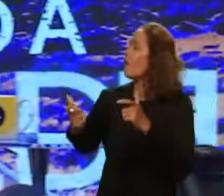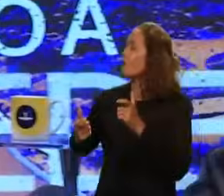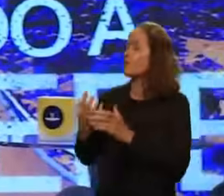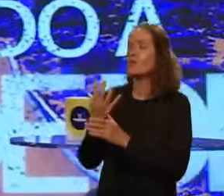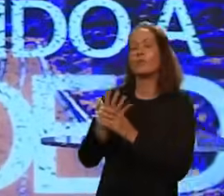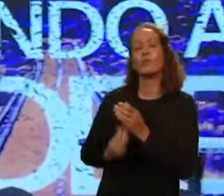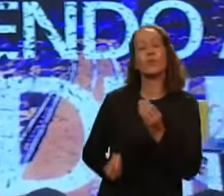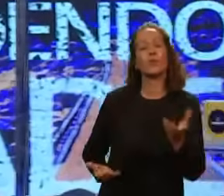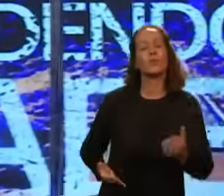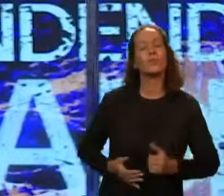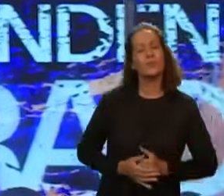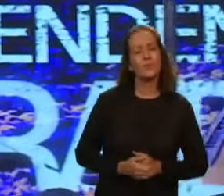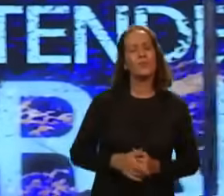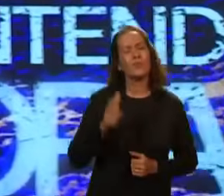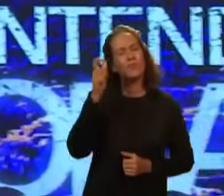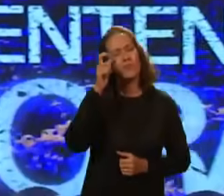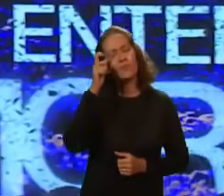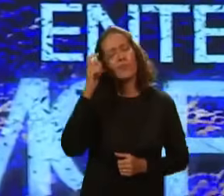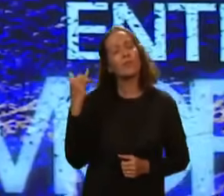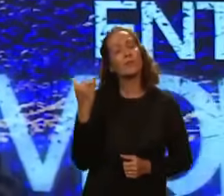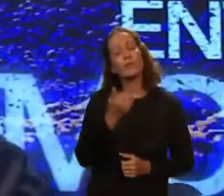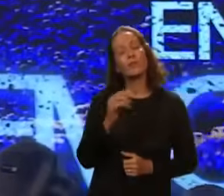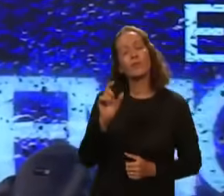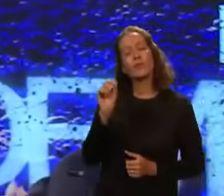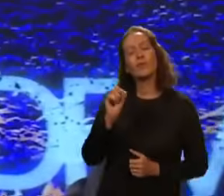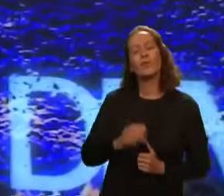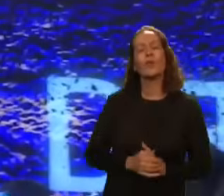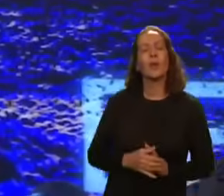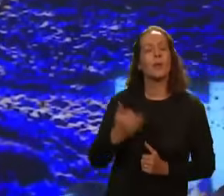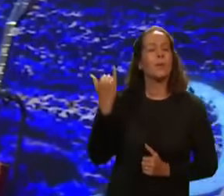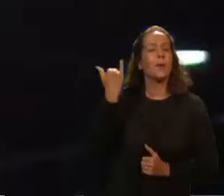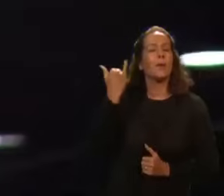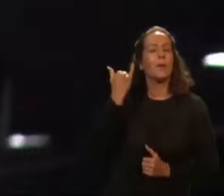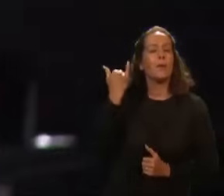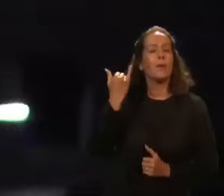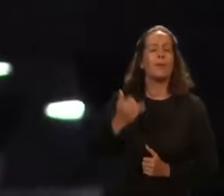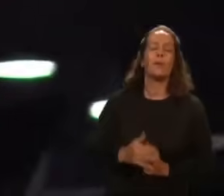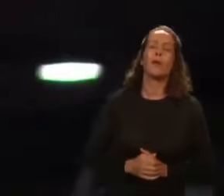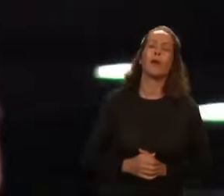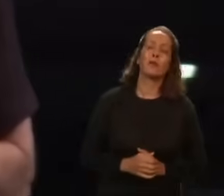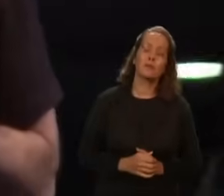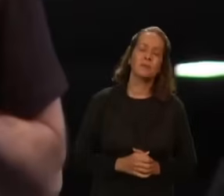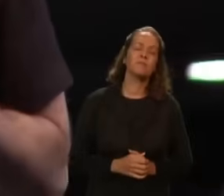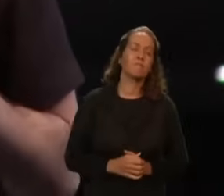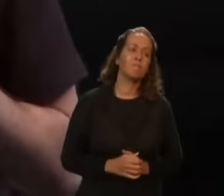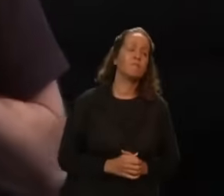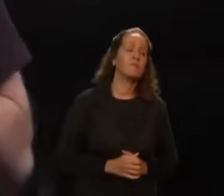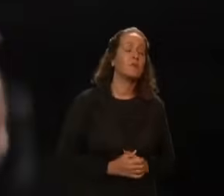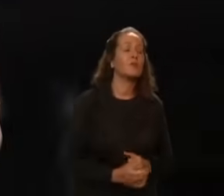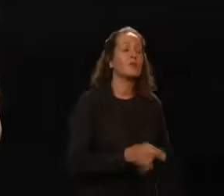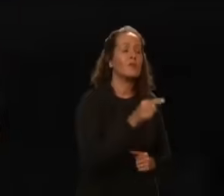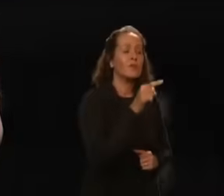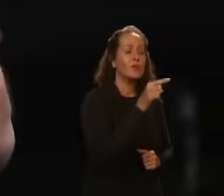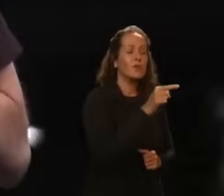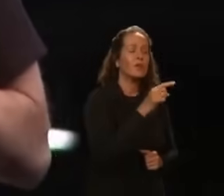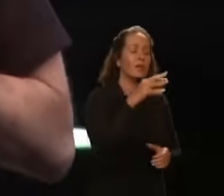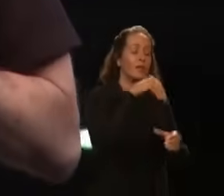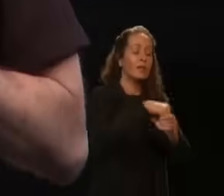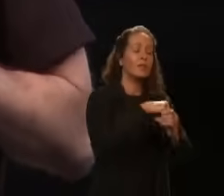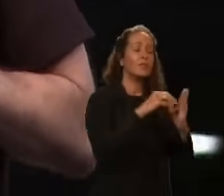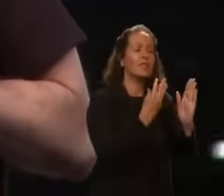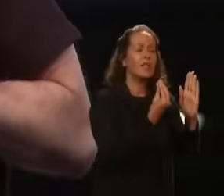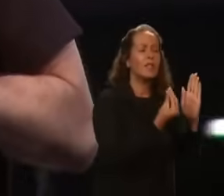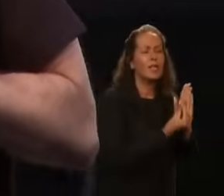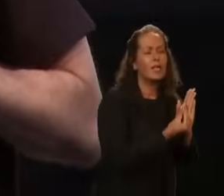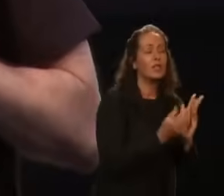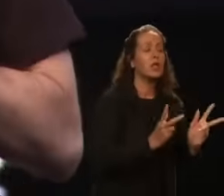falar comigo, São Tanás? Chegou no meu ouvido e falou assim: enquanto você está aí dentro da igreja,